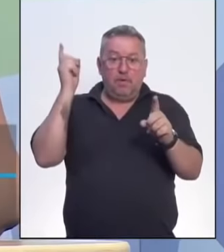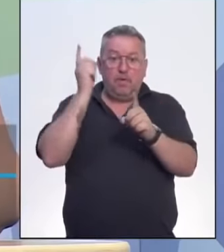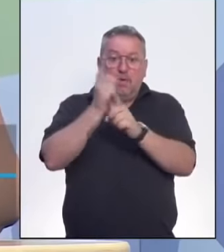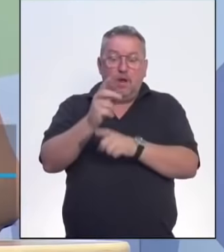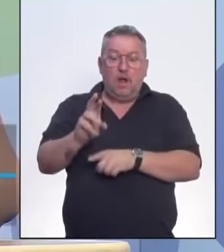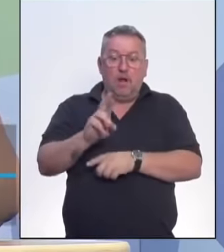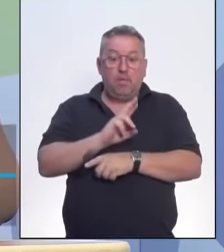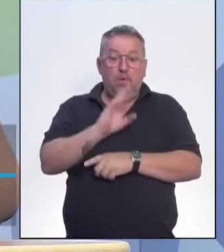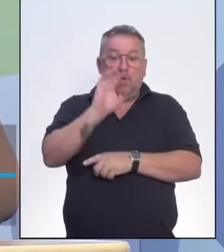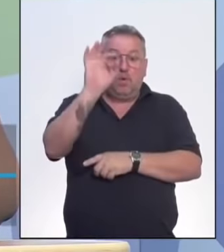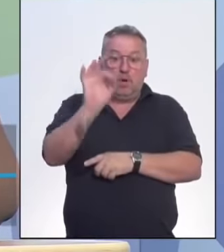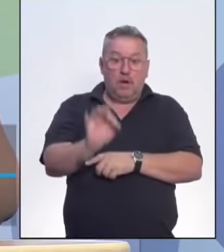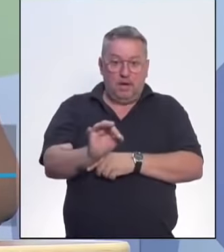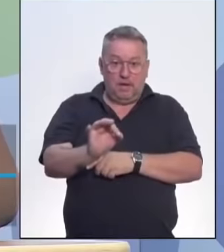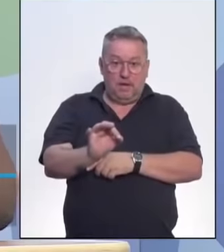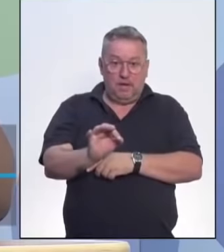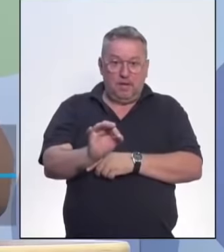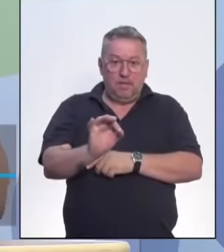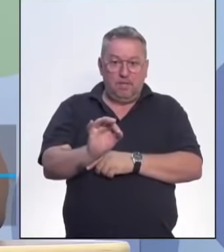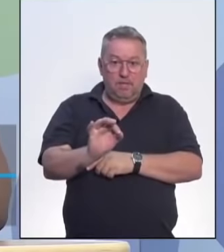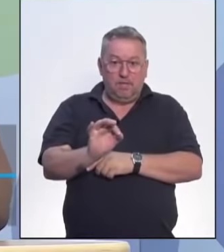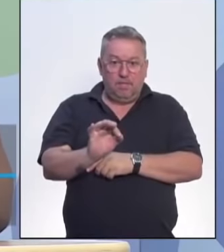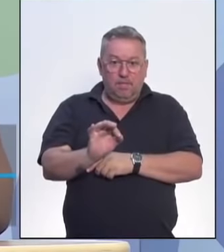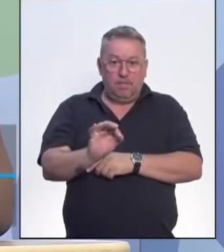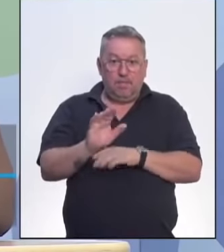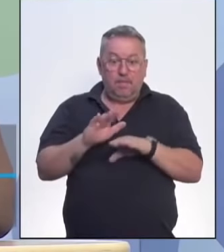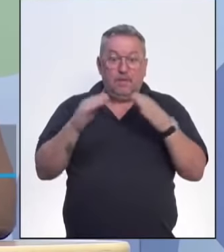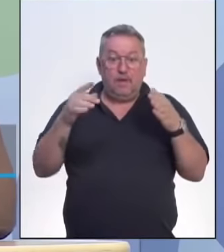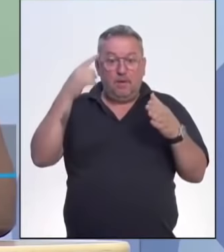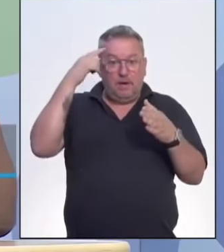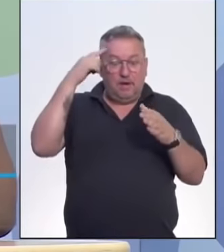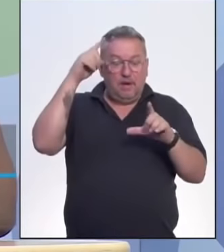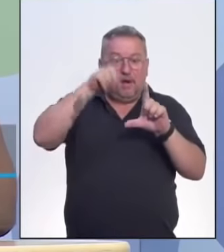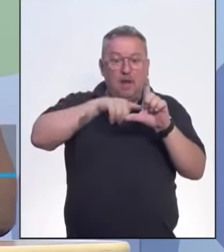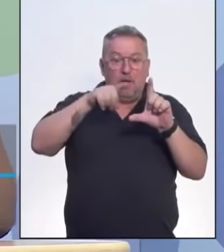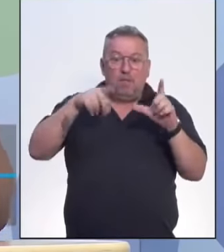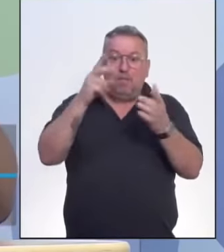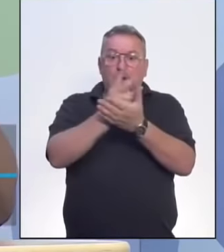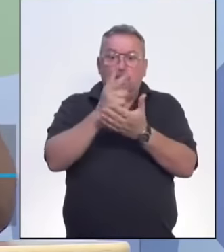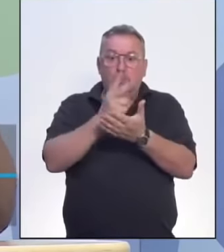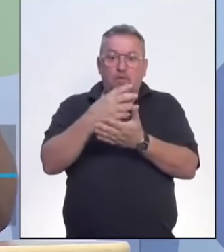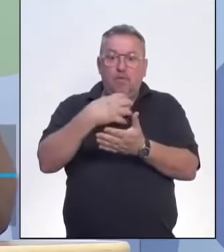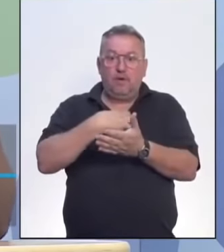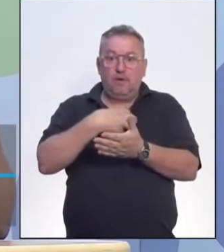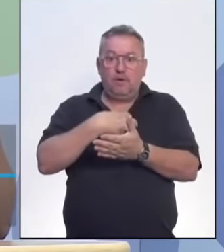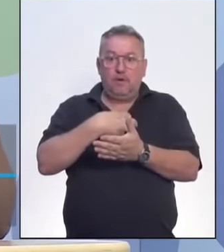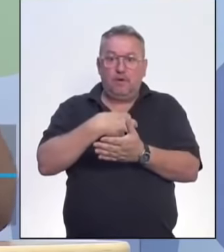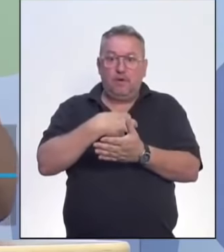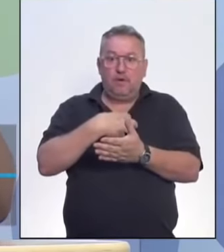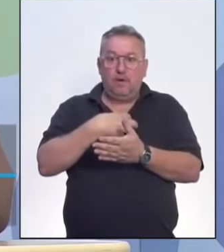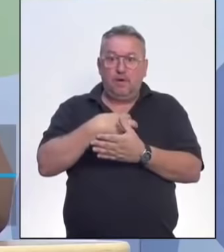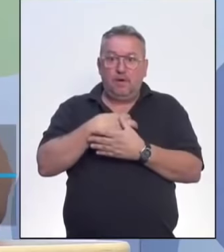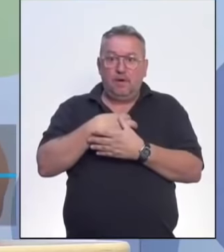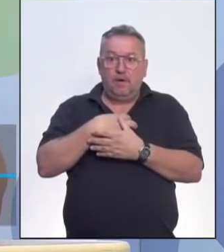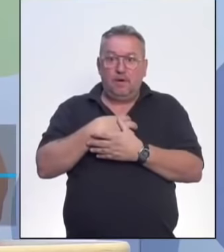resposta correta. Não é assim que funciona? Na ideia do gráfico é do mesmo jeito. Eu tenho que ler,